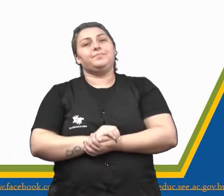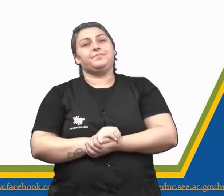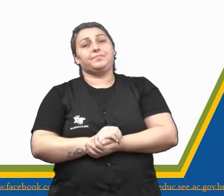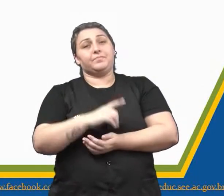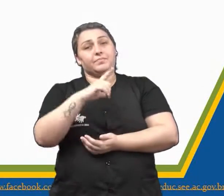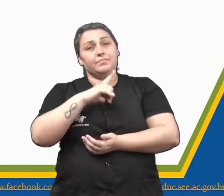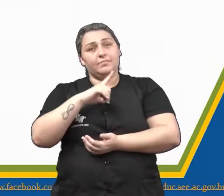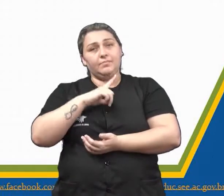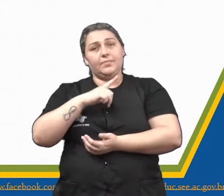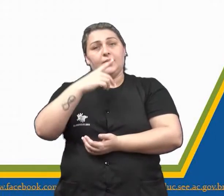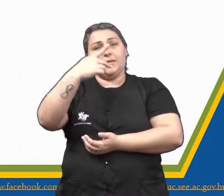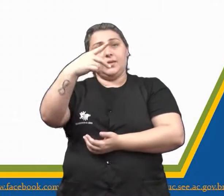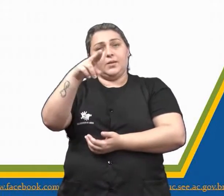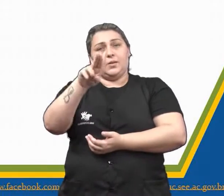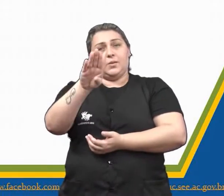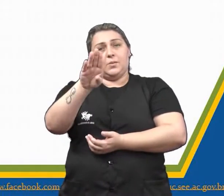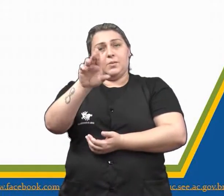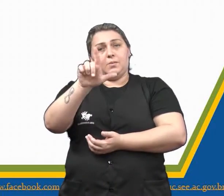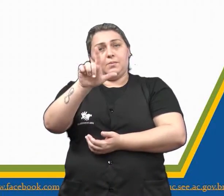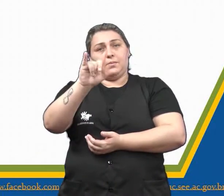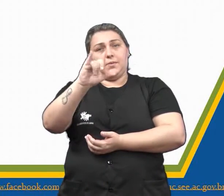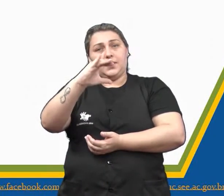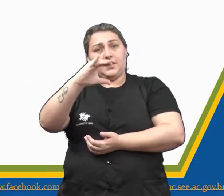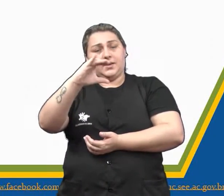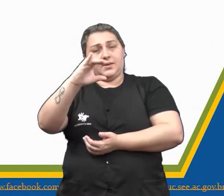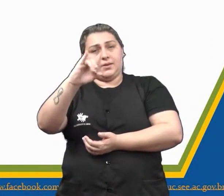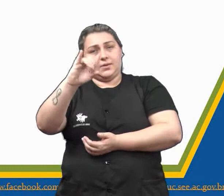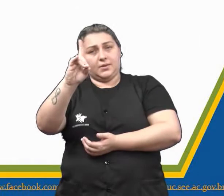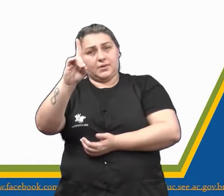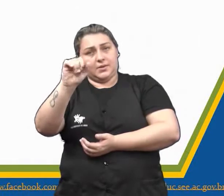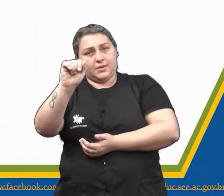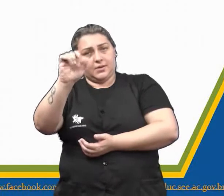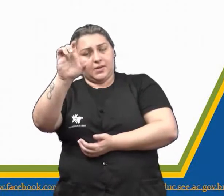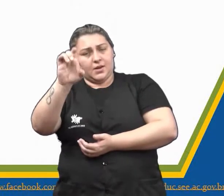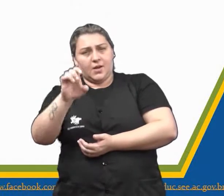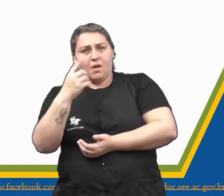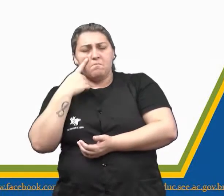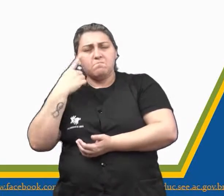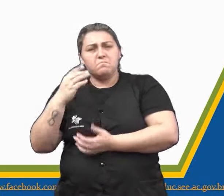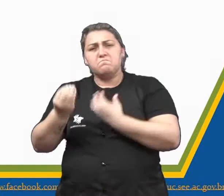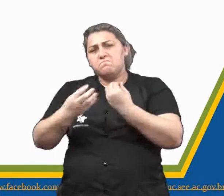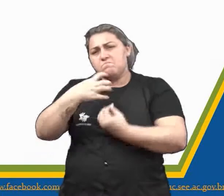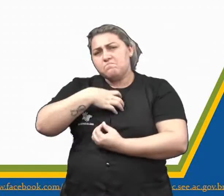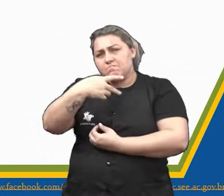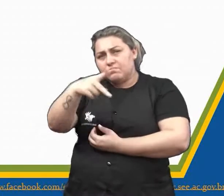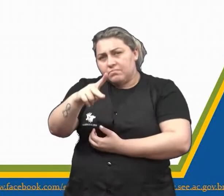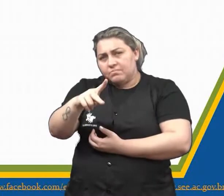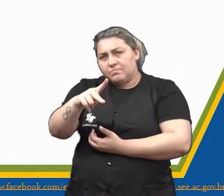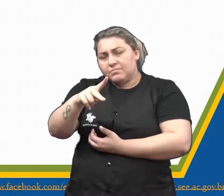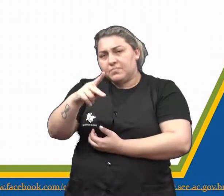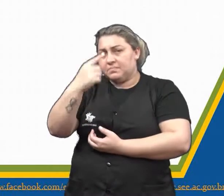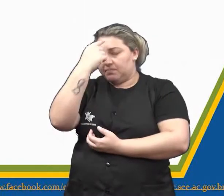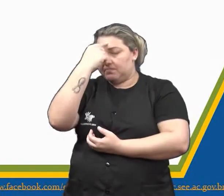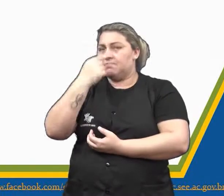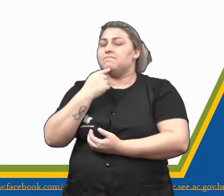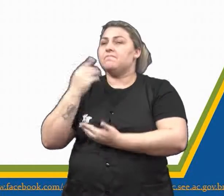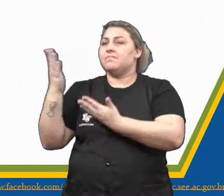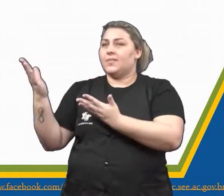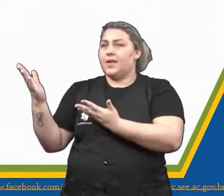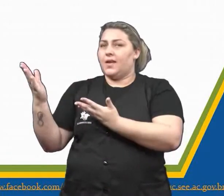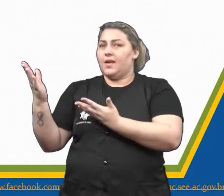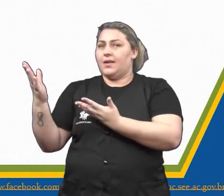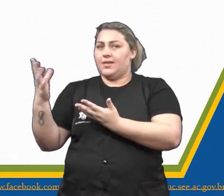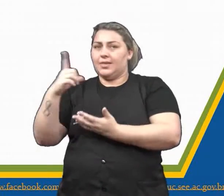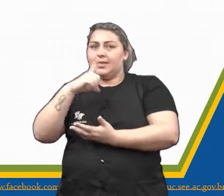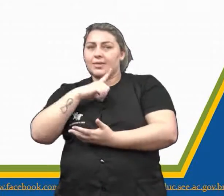uma publicidade, né? Olhando para essa imagem, como é que você se sente? Essa imagem desperta em você